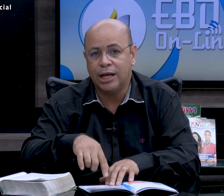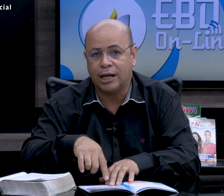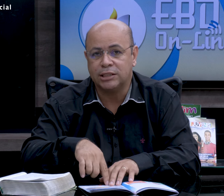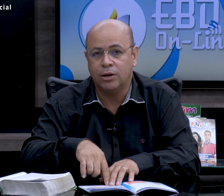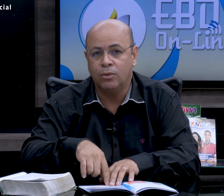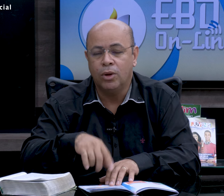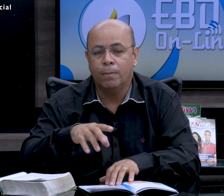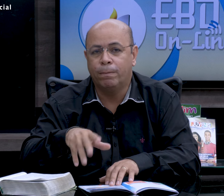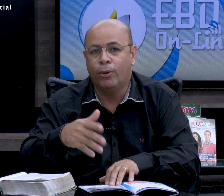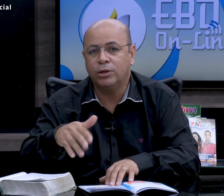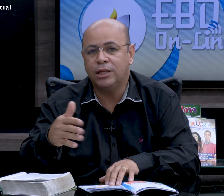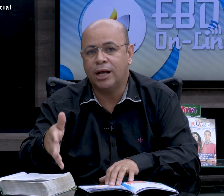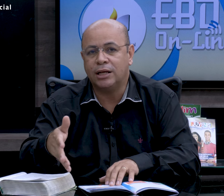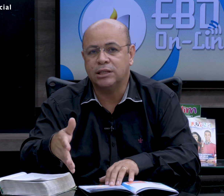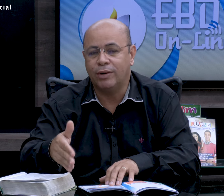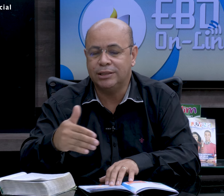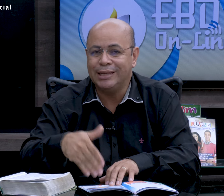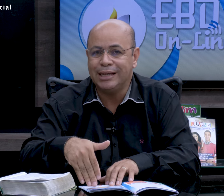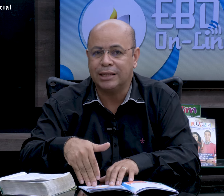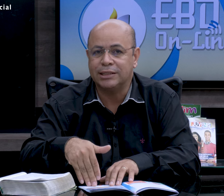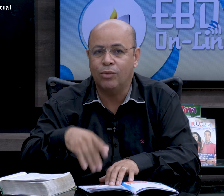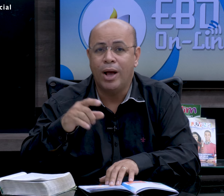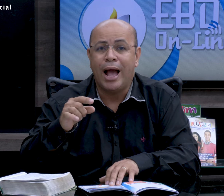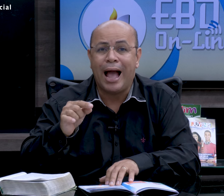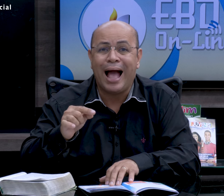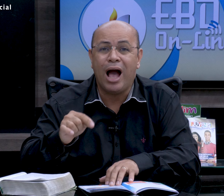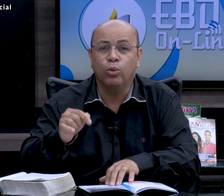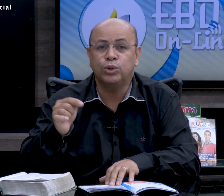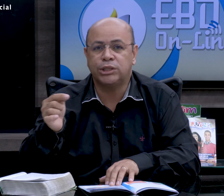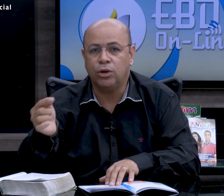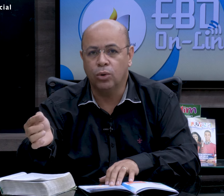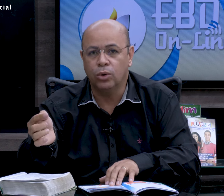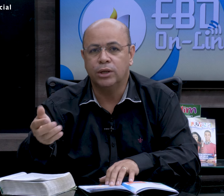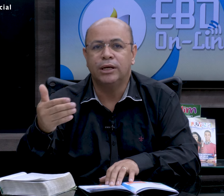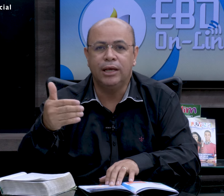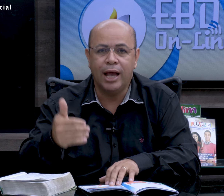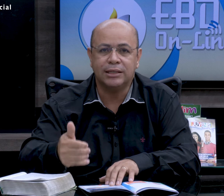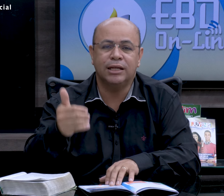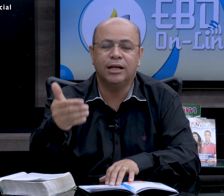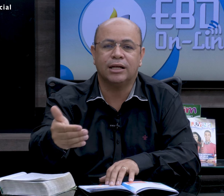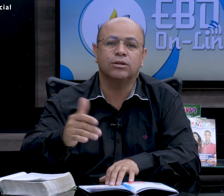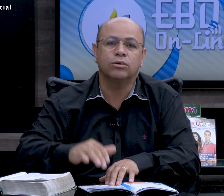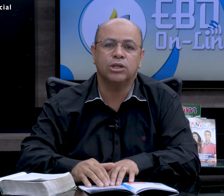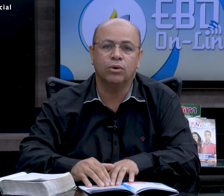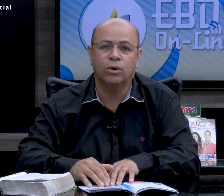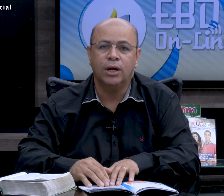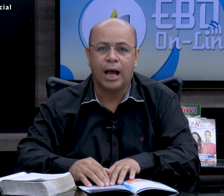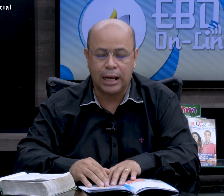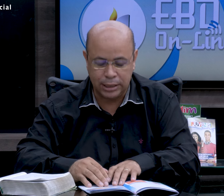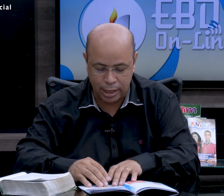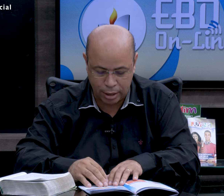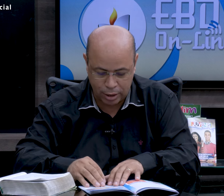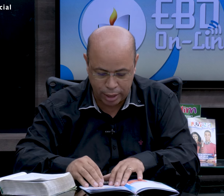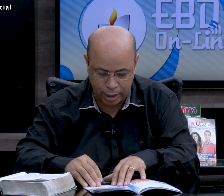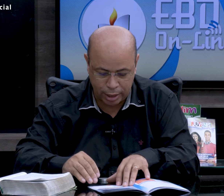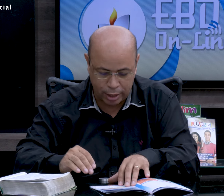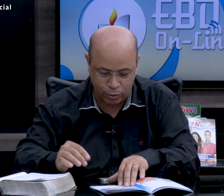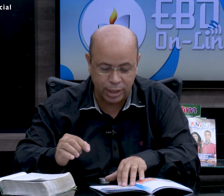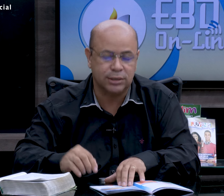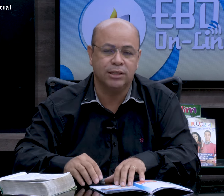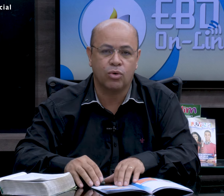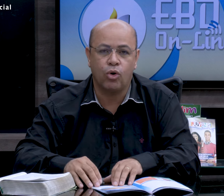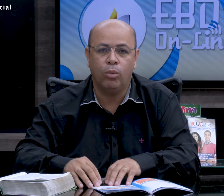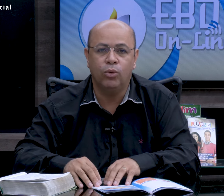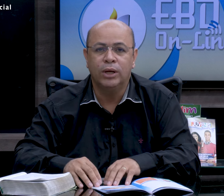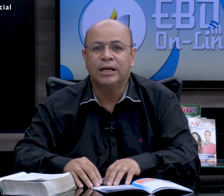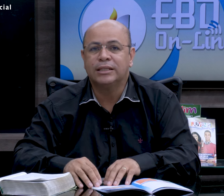apenas dedicação por dedicação é dedicação ao Senhor e essa dedicação ao Senhor aqui é é é